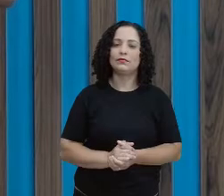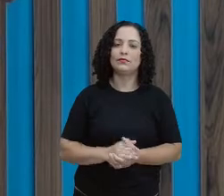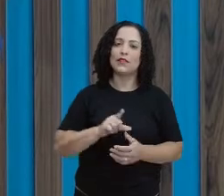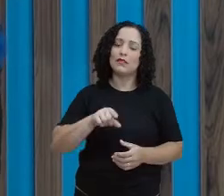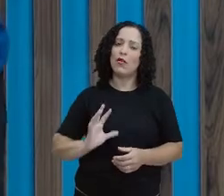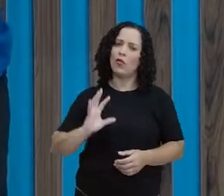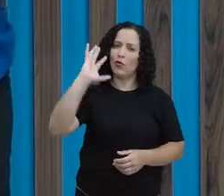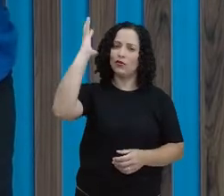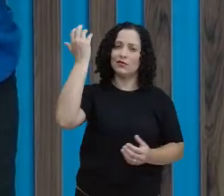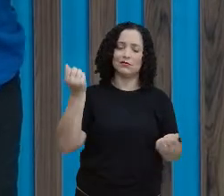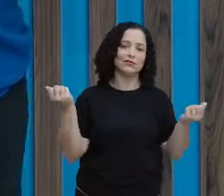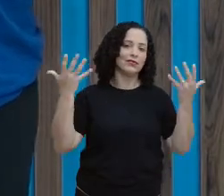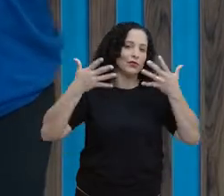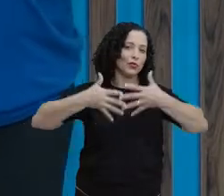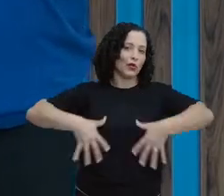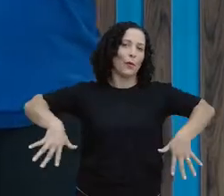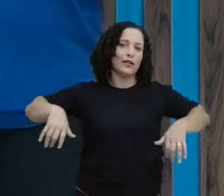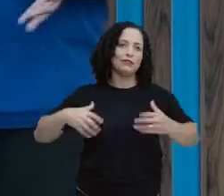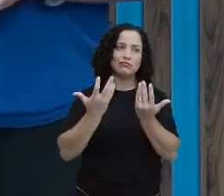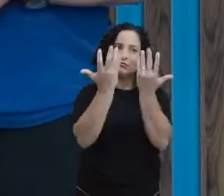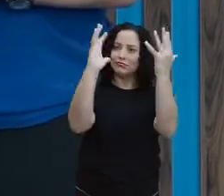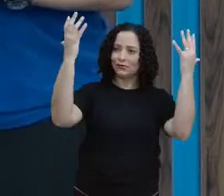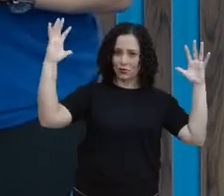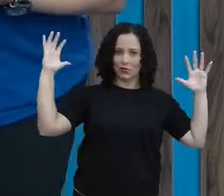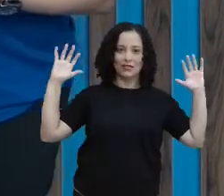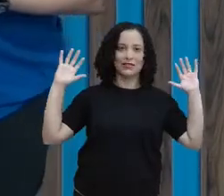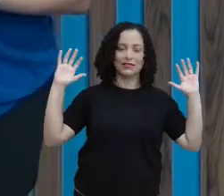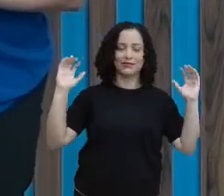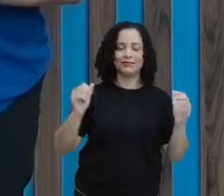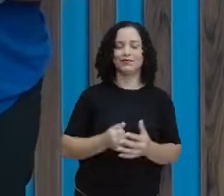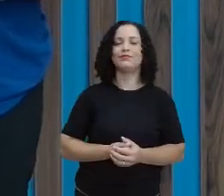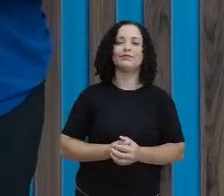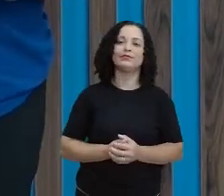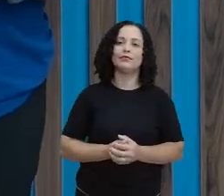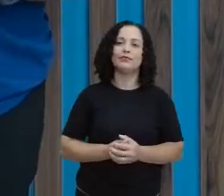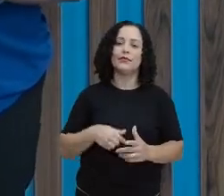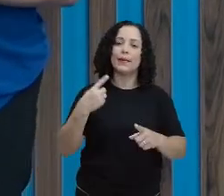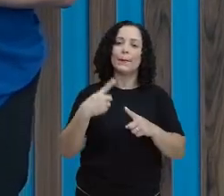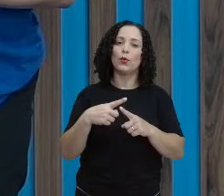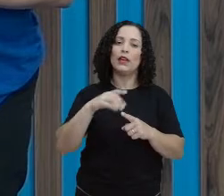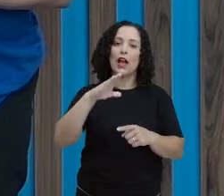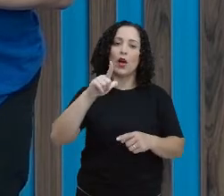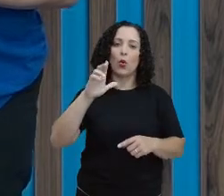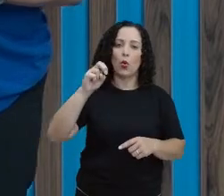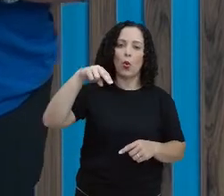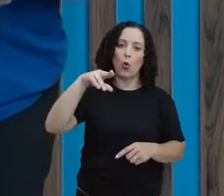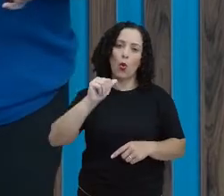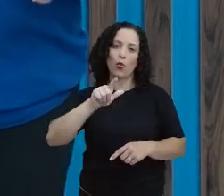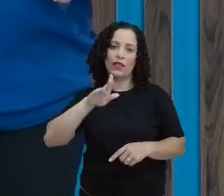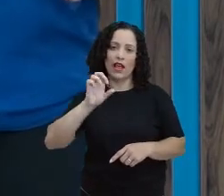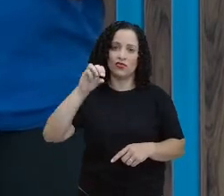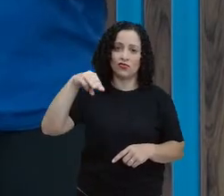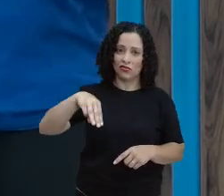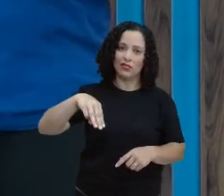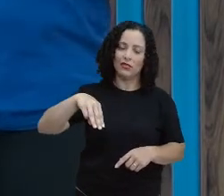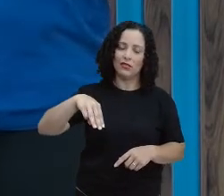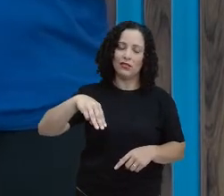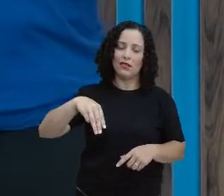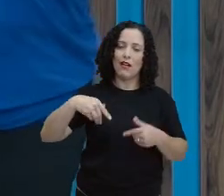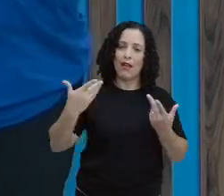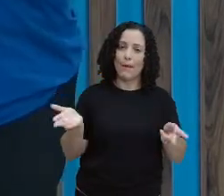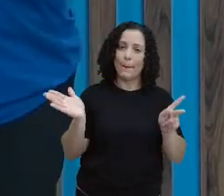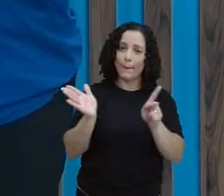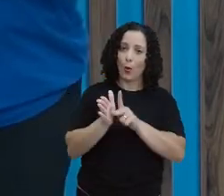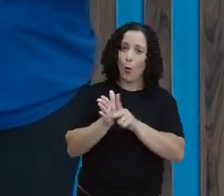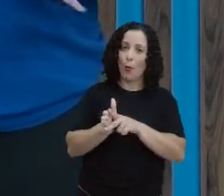isso naturalmente na natureza, lógico, né? Porque a clonagem, desse jeito aqui que a gente está falando, é para